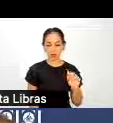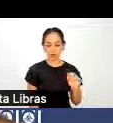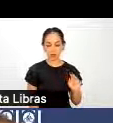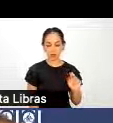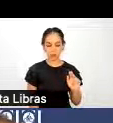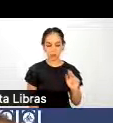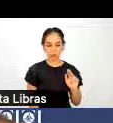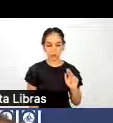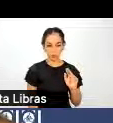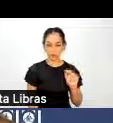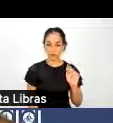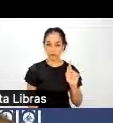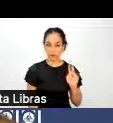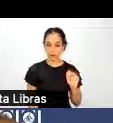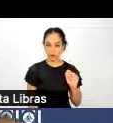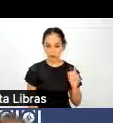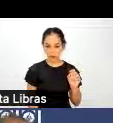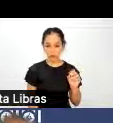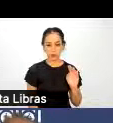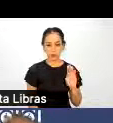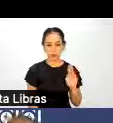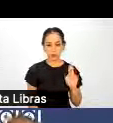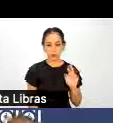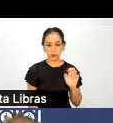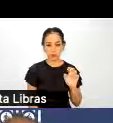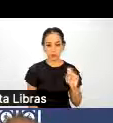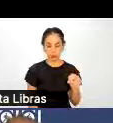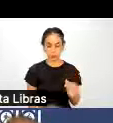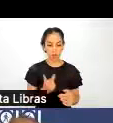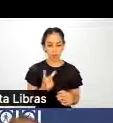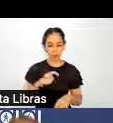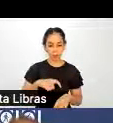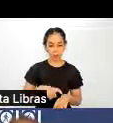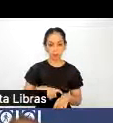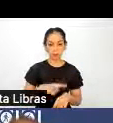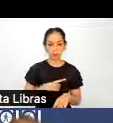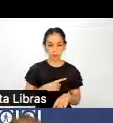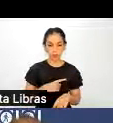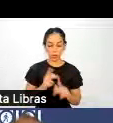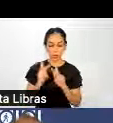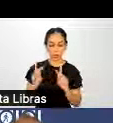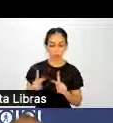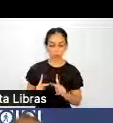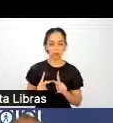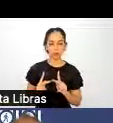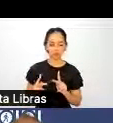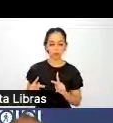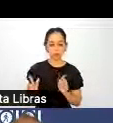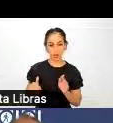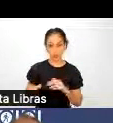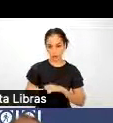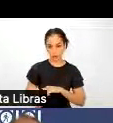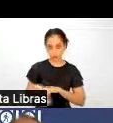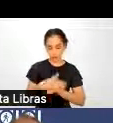aqui. É a única ação do projeto que é um redesenho viário, é uma via, né? No caso, onde